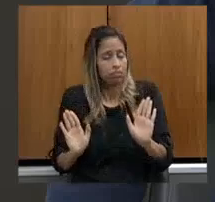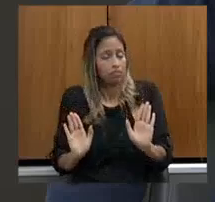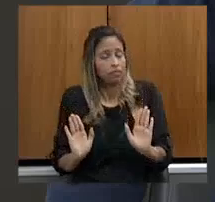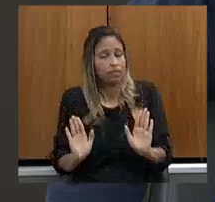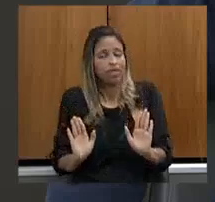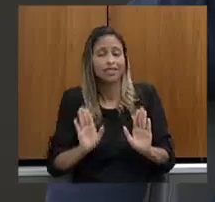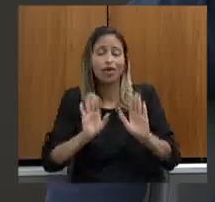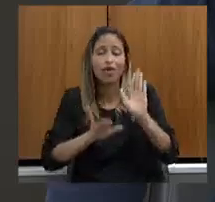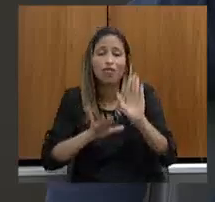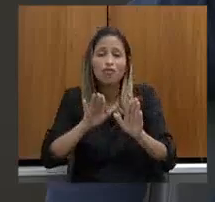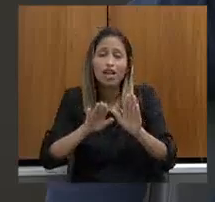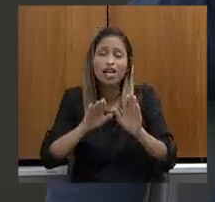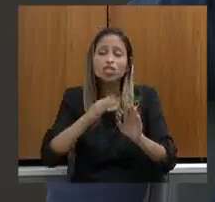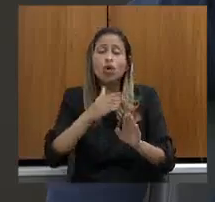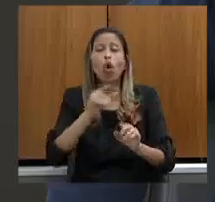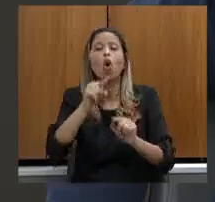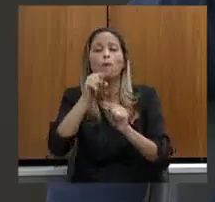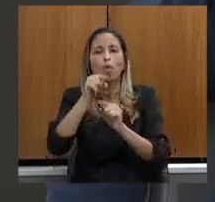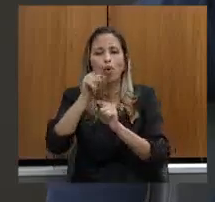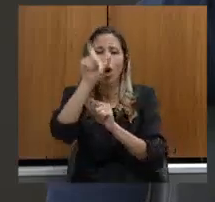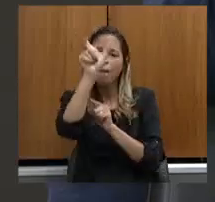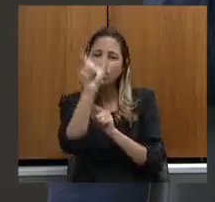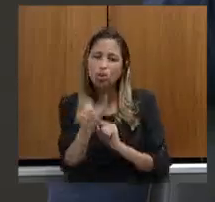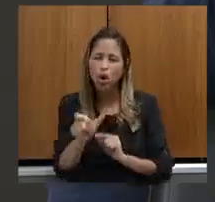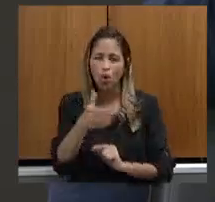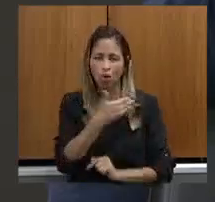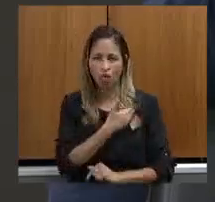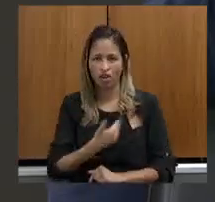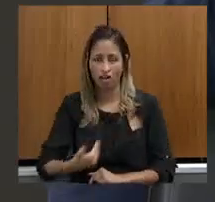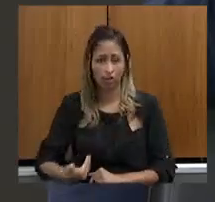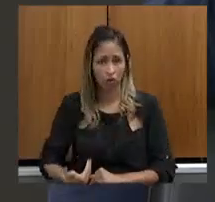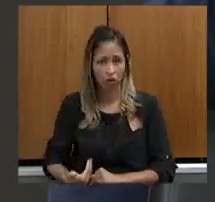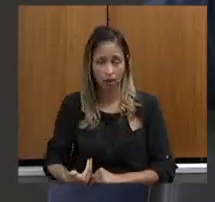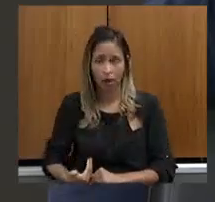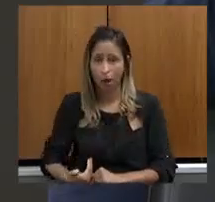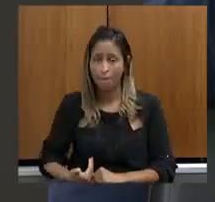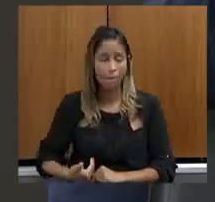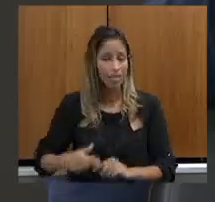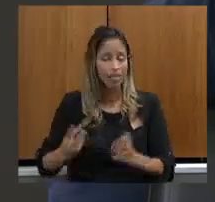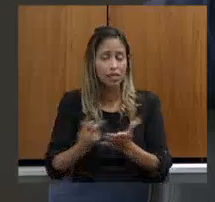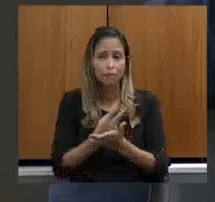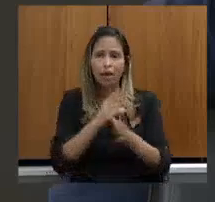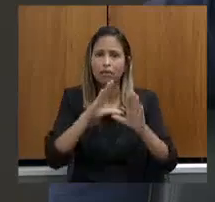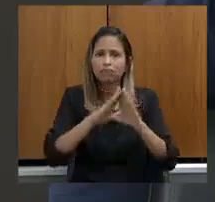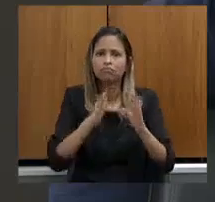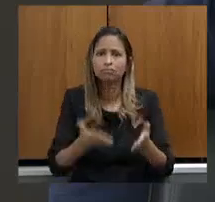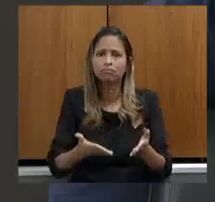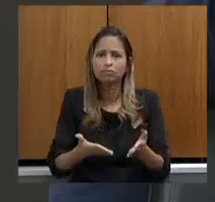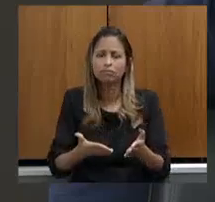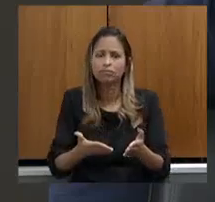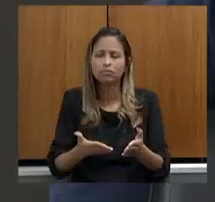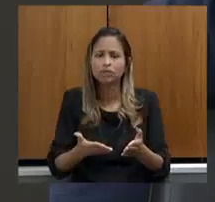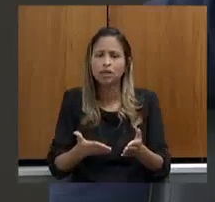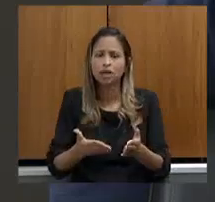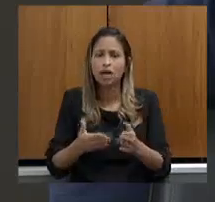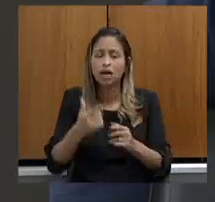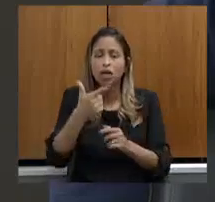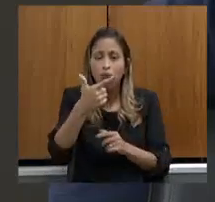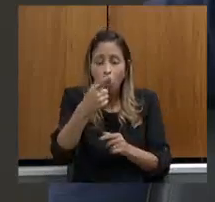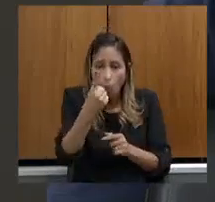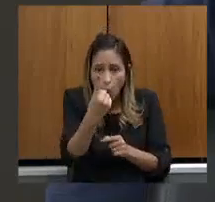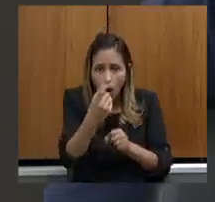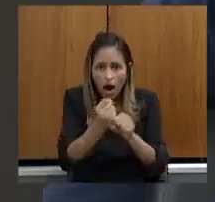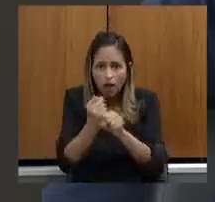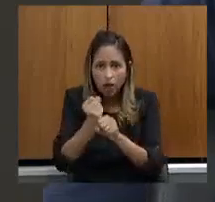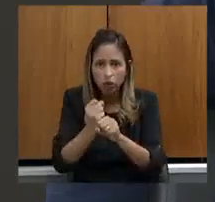exatamente como o governador queria não sei mas a assembleia não se furtou né ao processo e de repente menos de 12